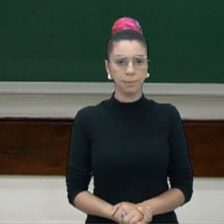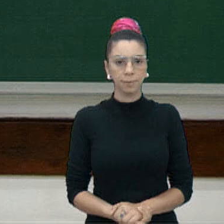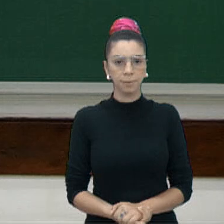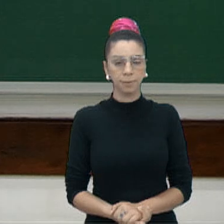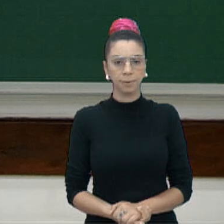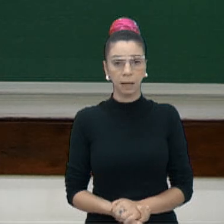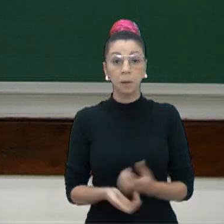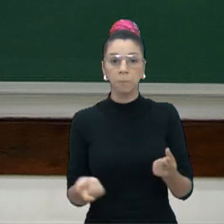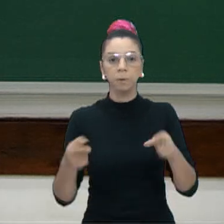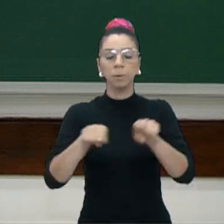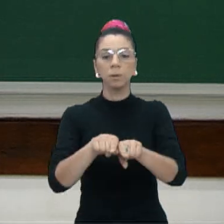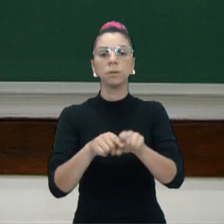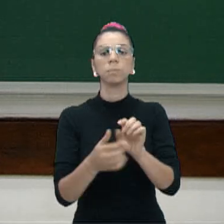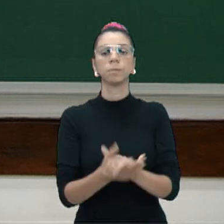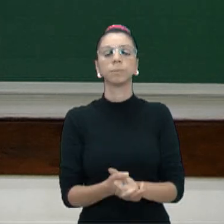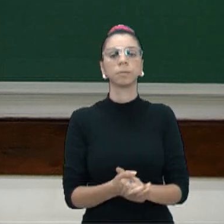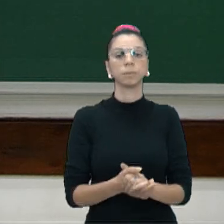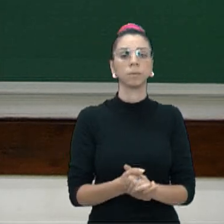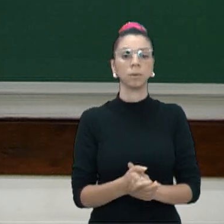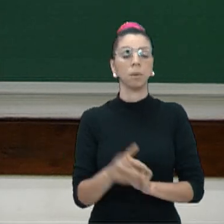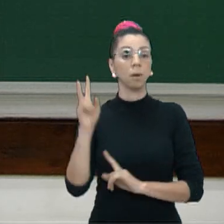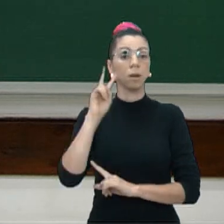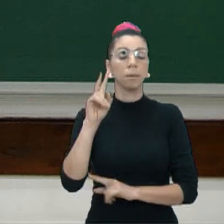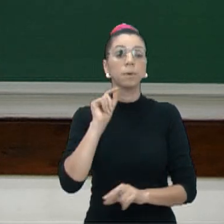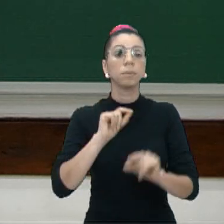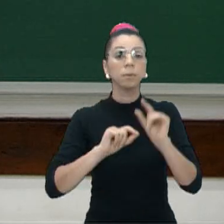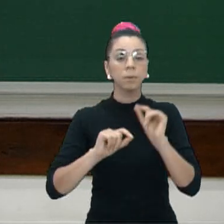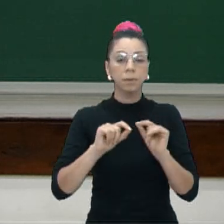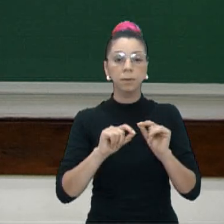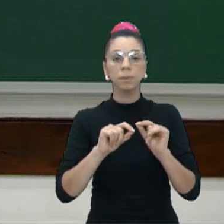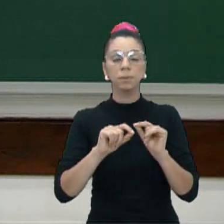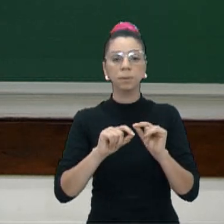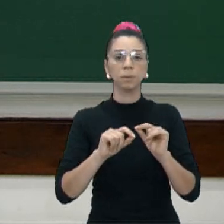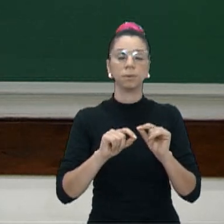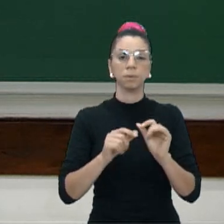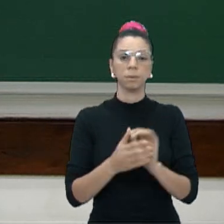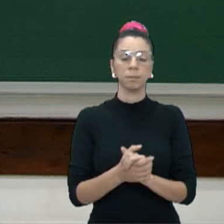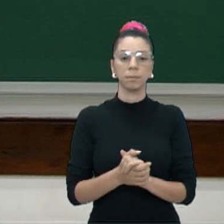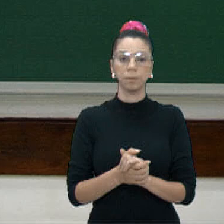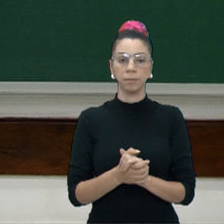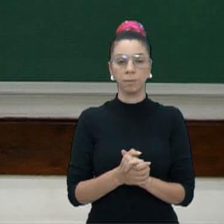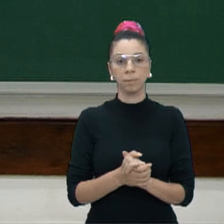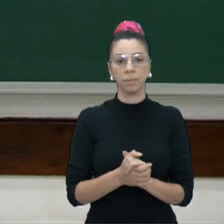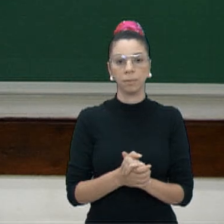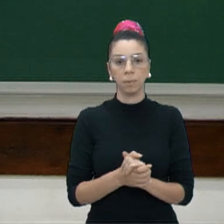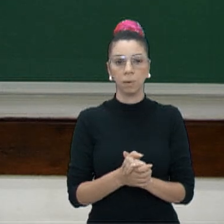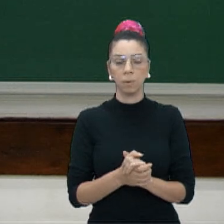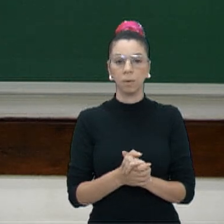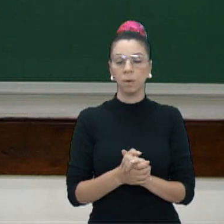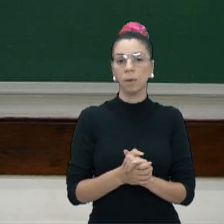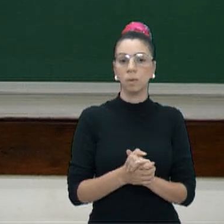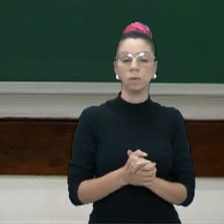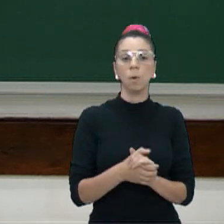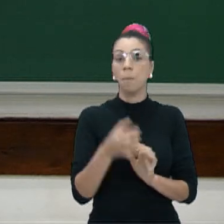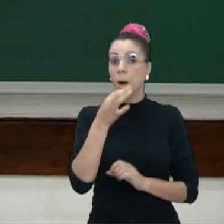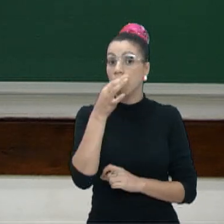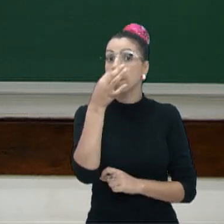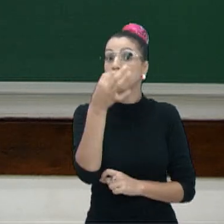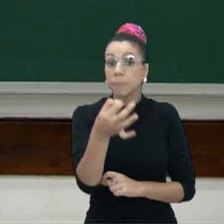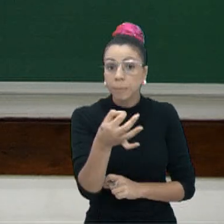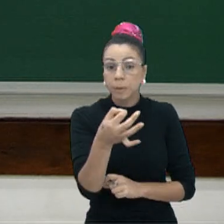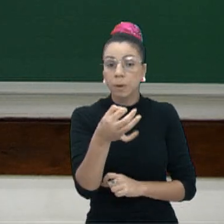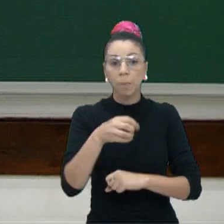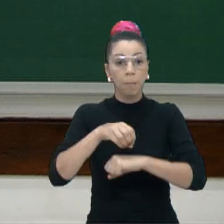Olá, voltamos. Lembrando sempre que nós vamos ver agora uma sugestão de resposta. O que vale é que você tenha a